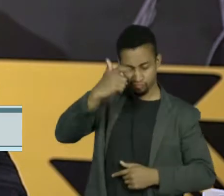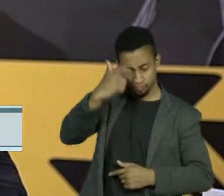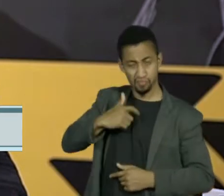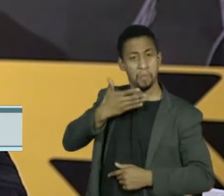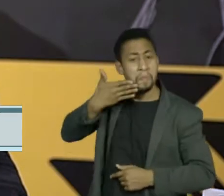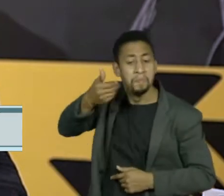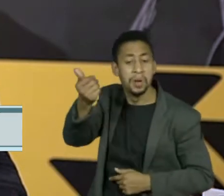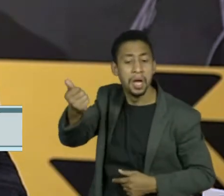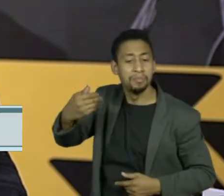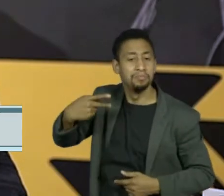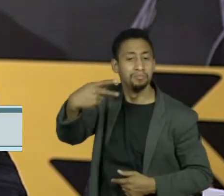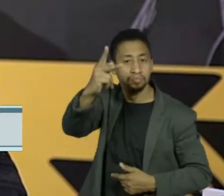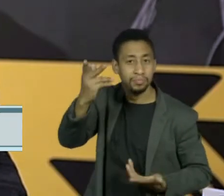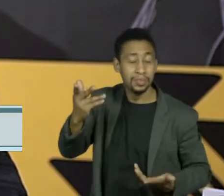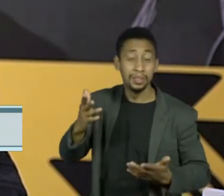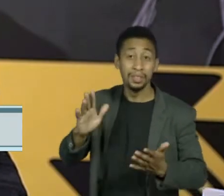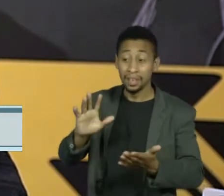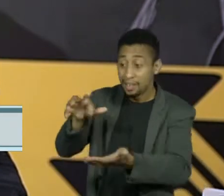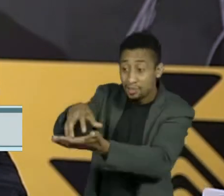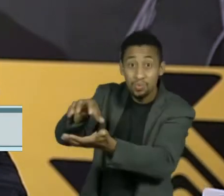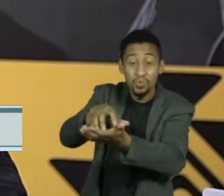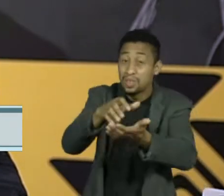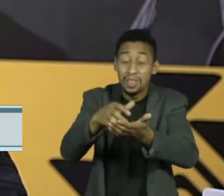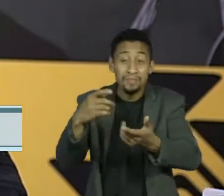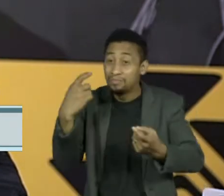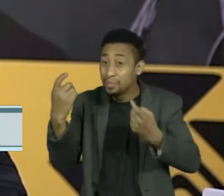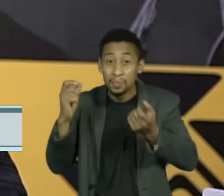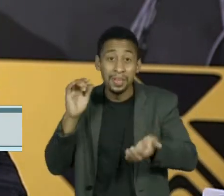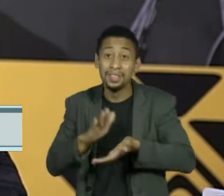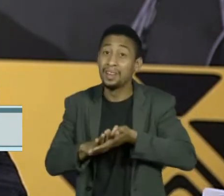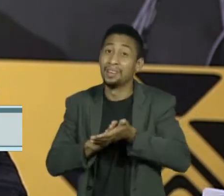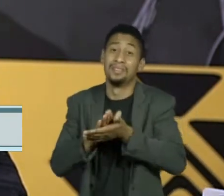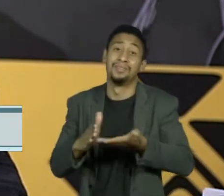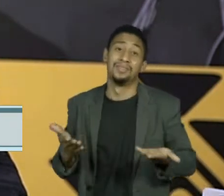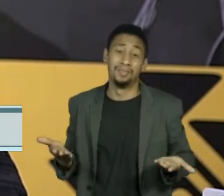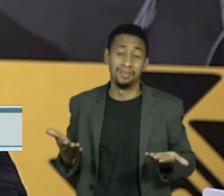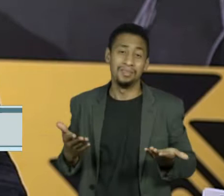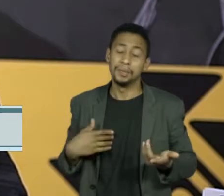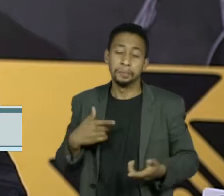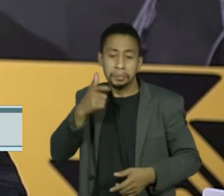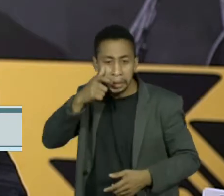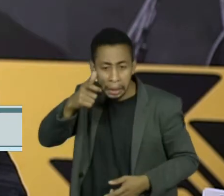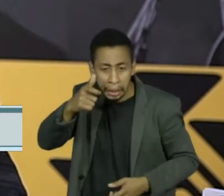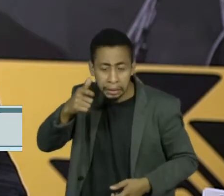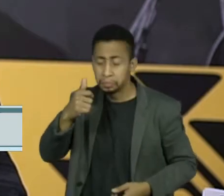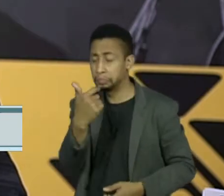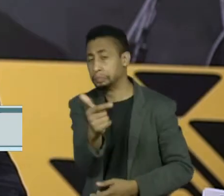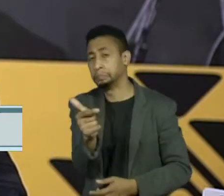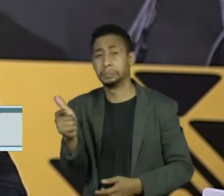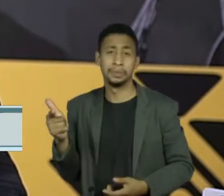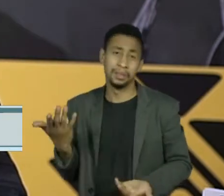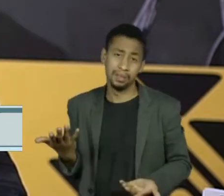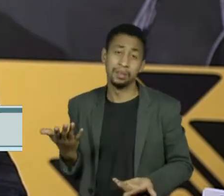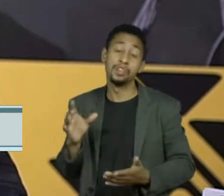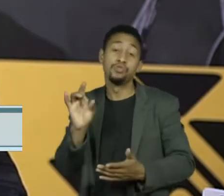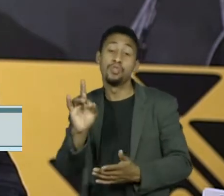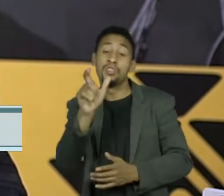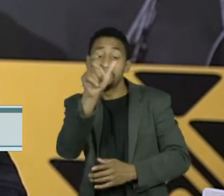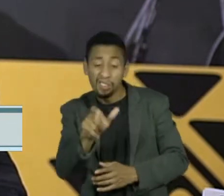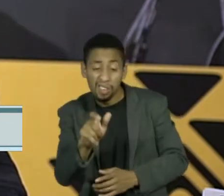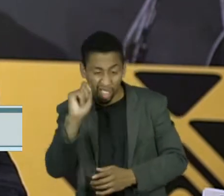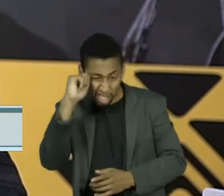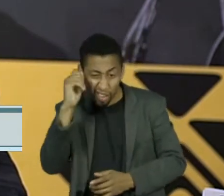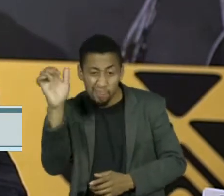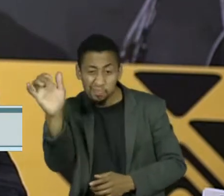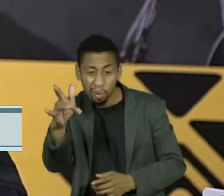que esse não é um problema de nós veículos de comunicação. Que isso não interessa, afinal de contas, é só mais um negro,